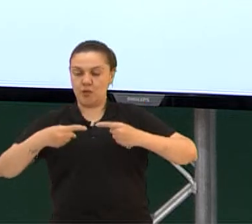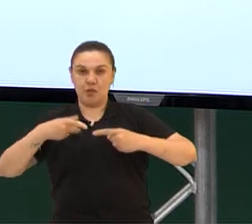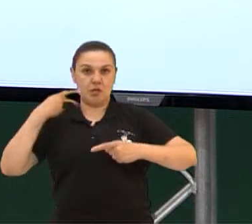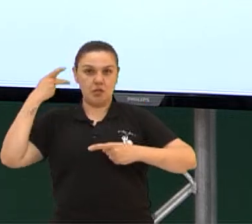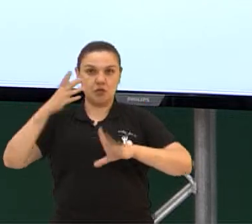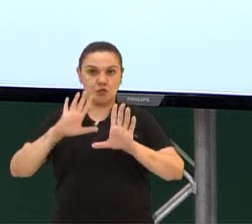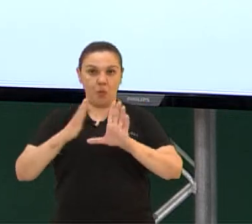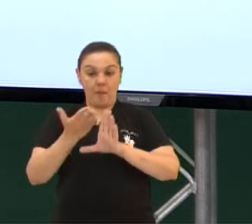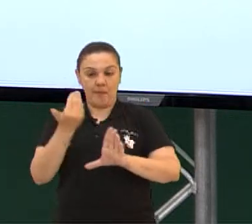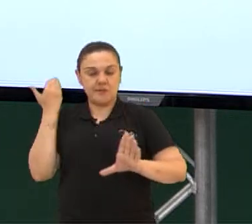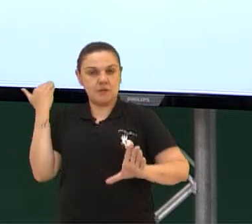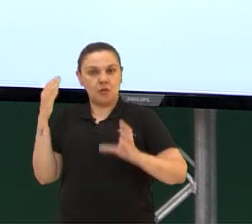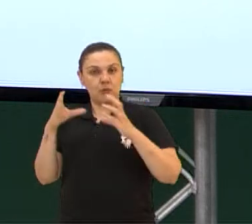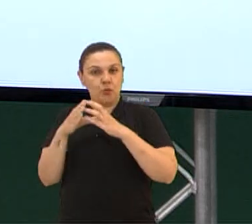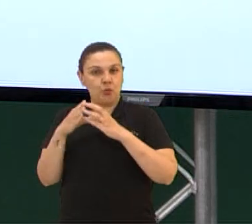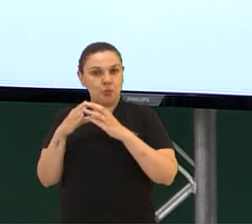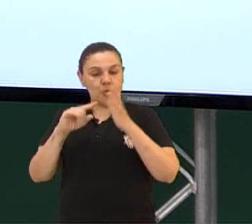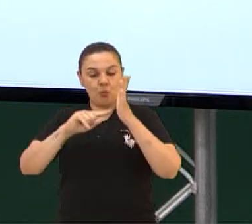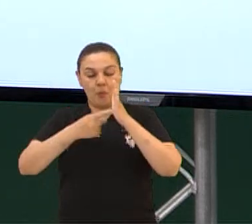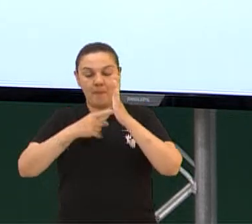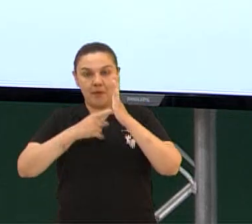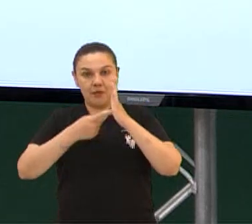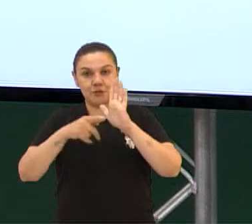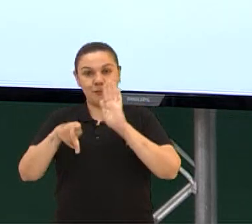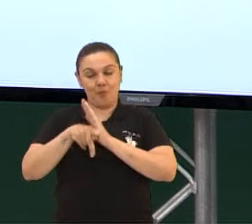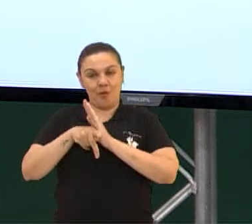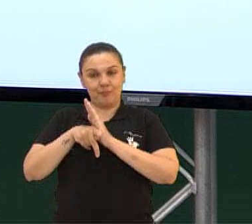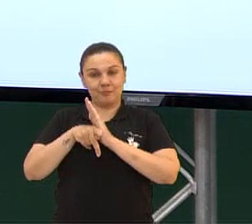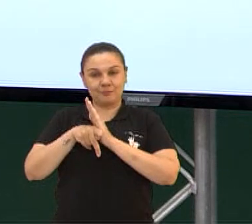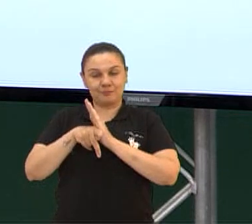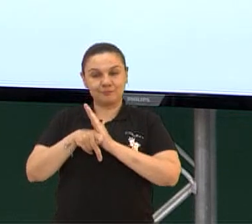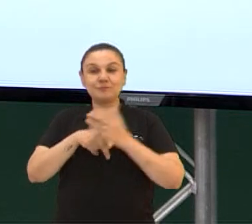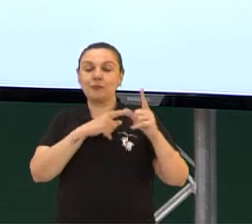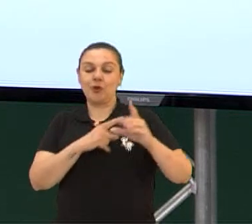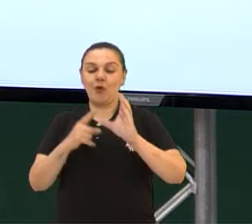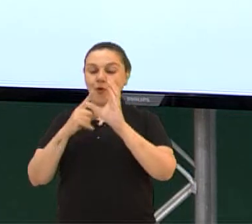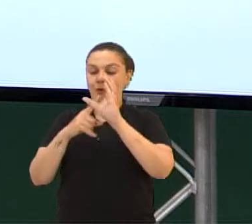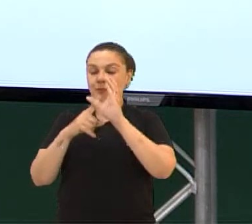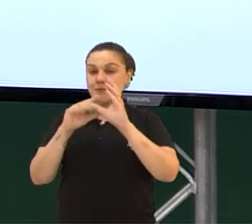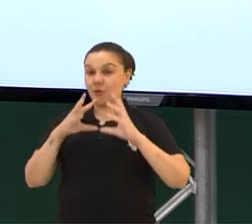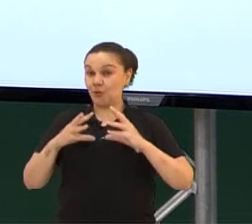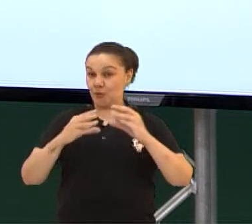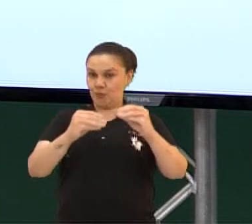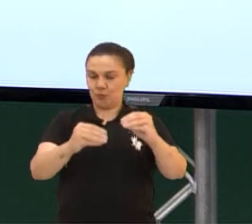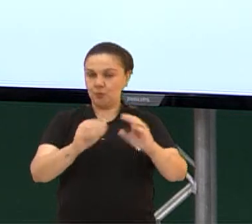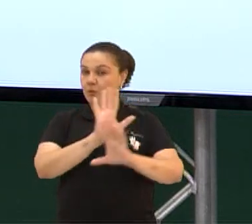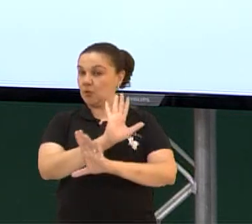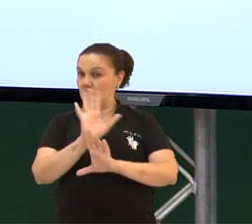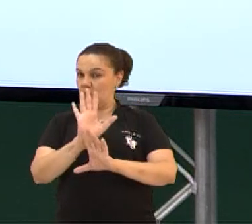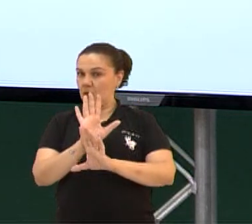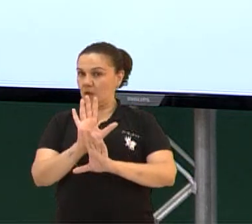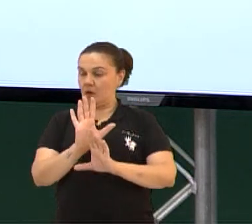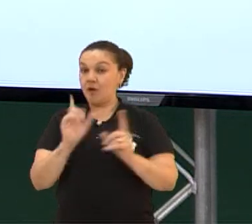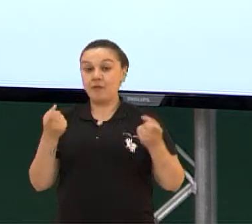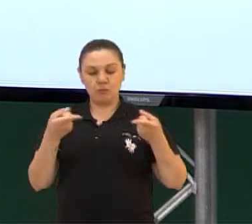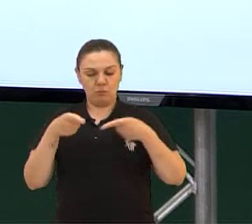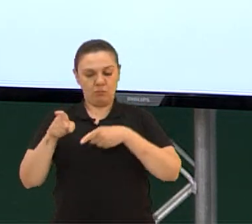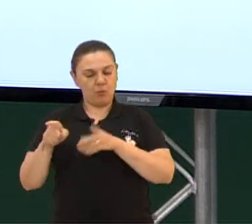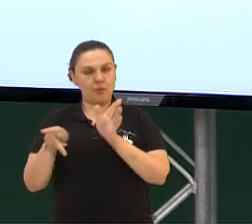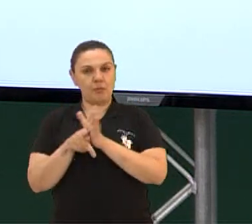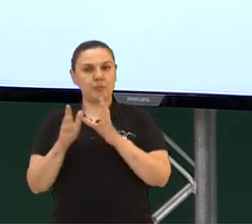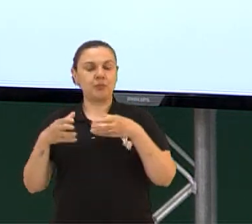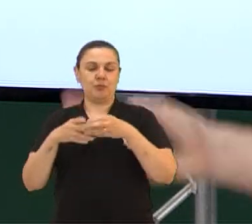ao que acontecia nos partidos comunistas espalhados pelo mundo. Pelo contrário, a maioria deles são críticos ao Partido